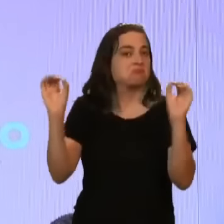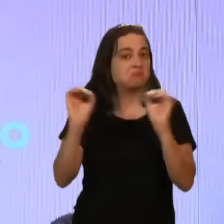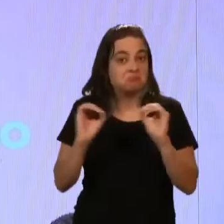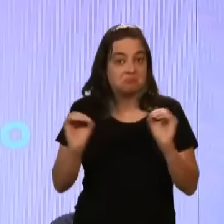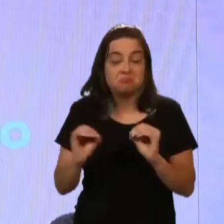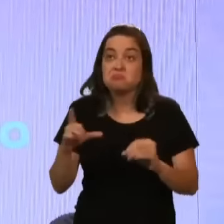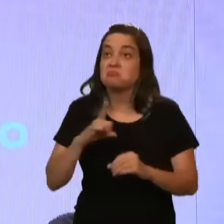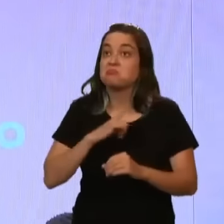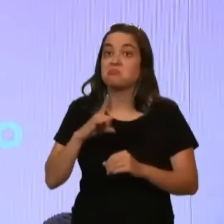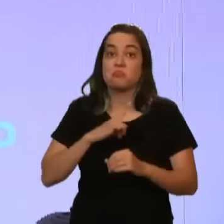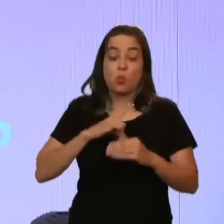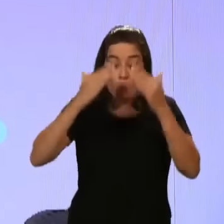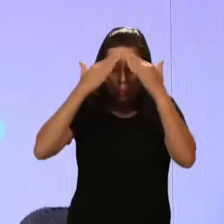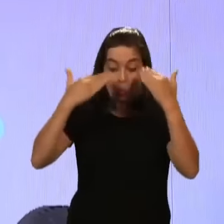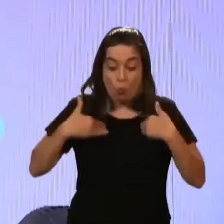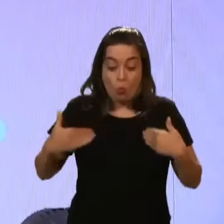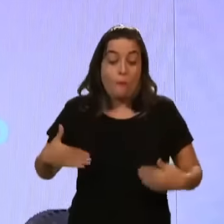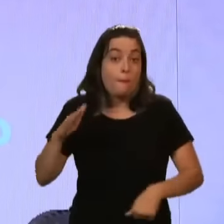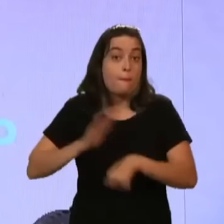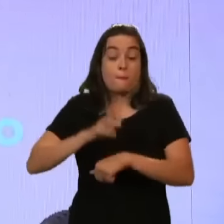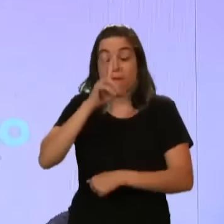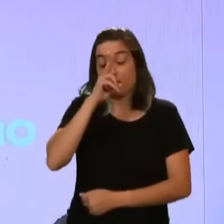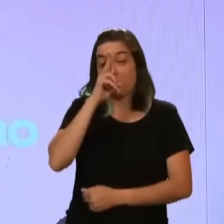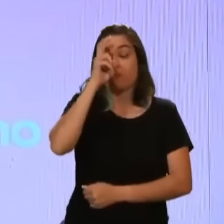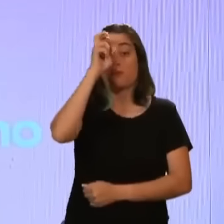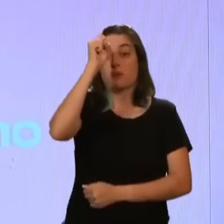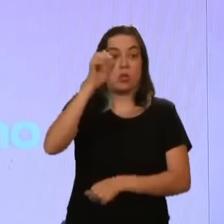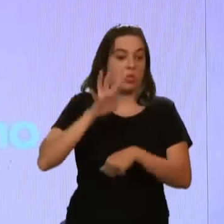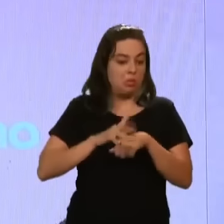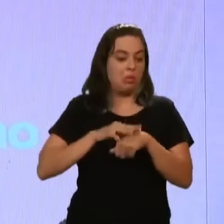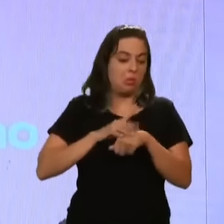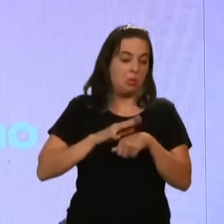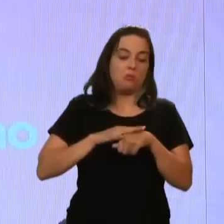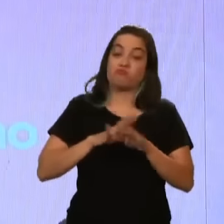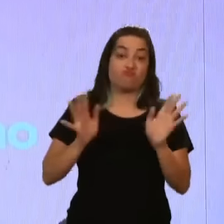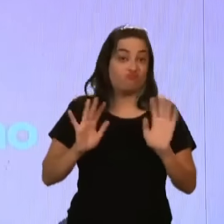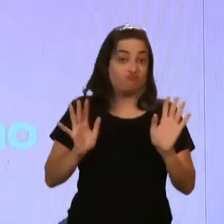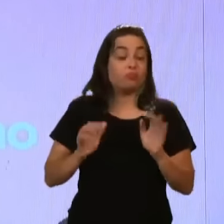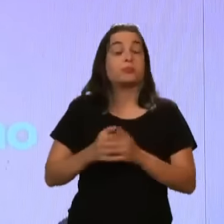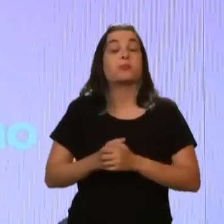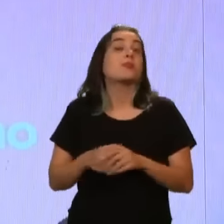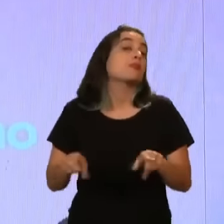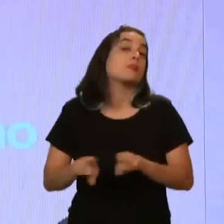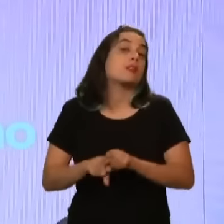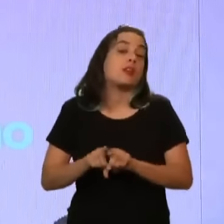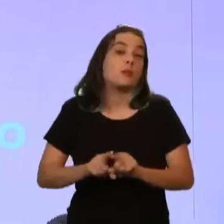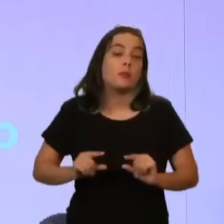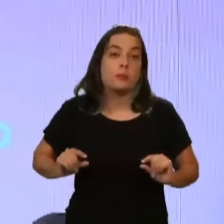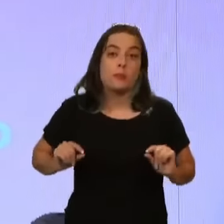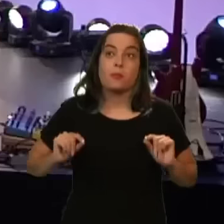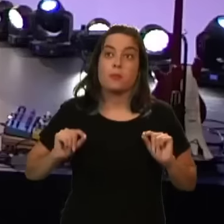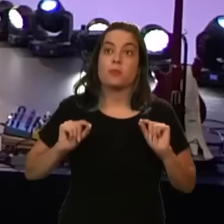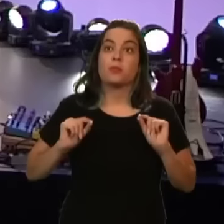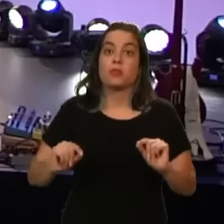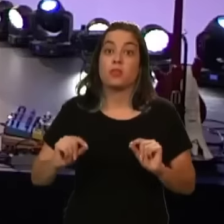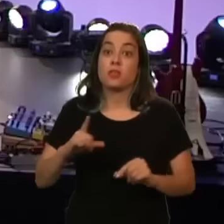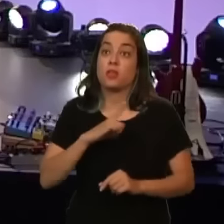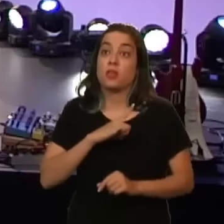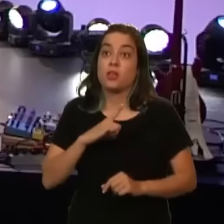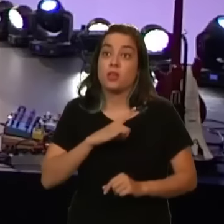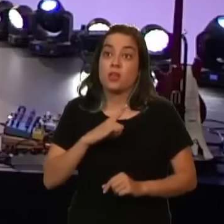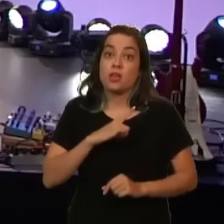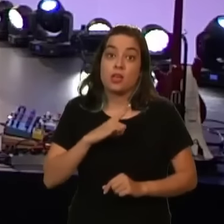um sistema imunológico mais eficaz, não adoecem tanto e, pasmem, geralmente vão ter uma renda maior